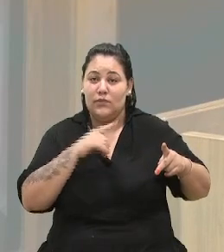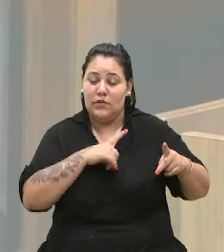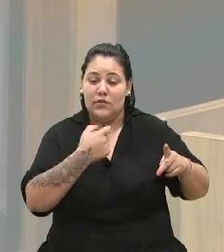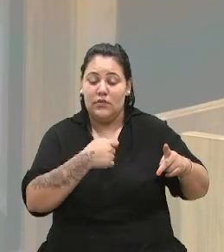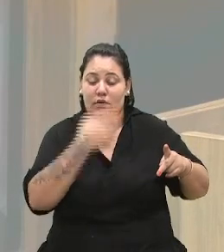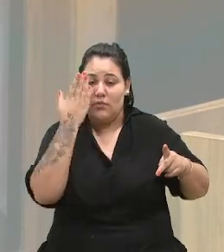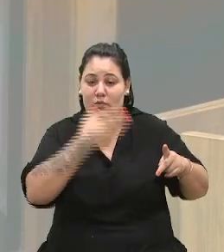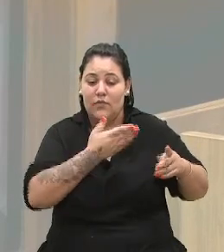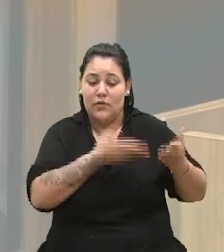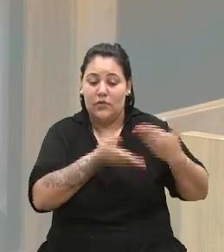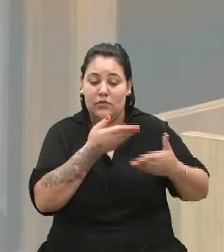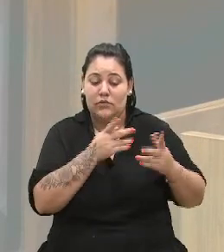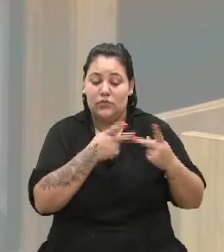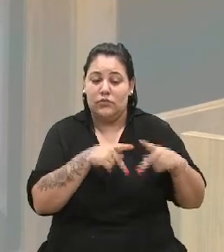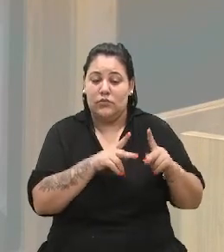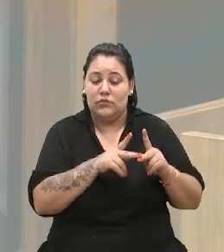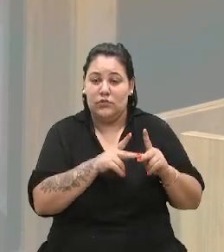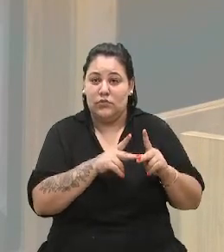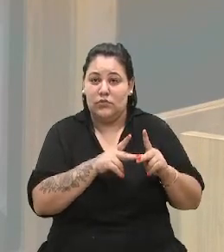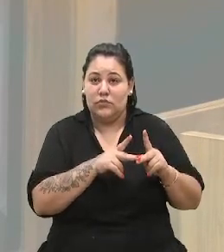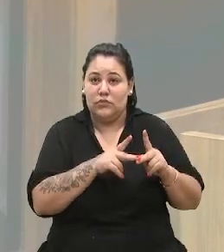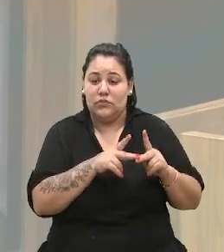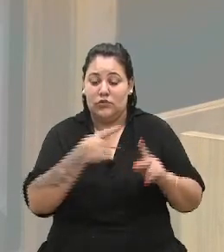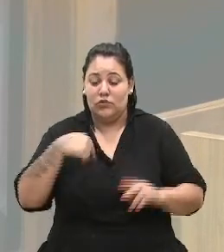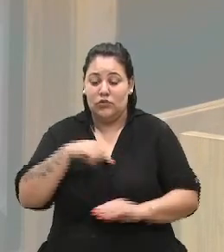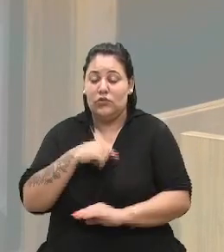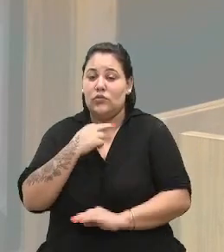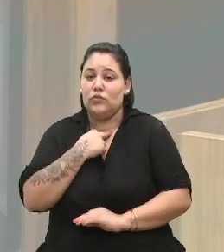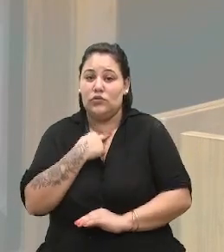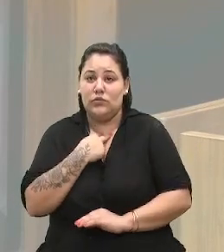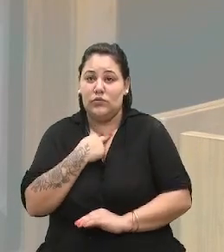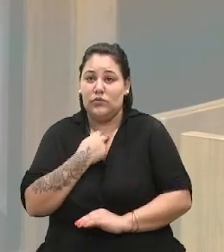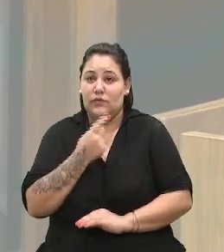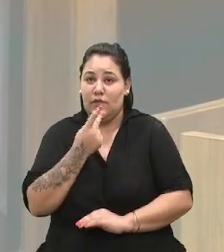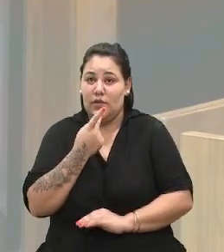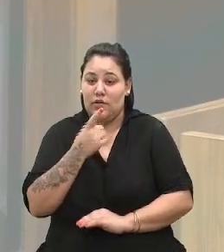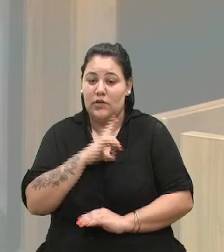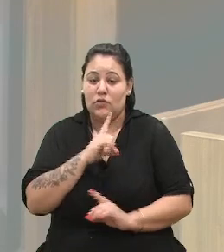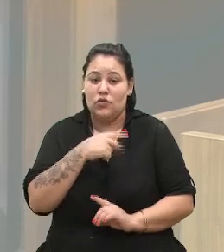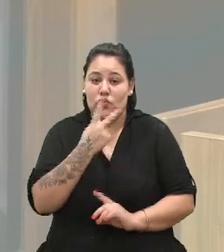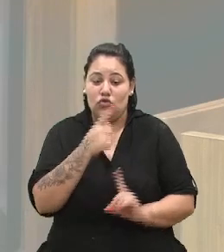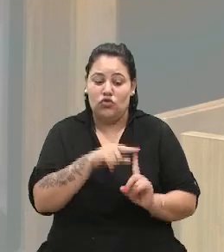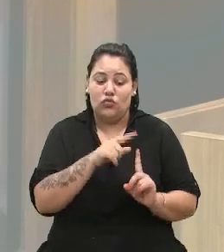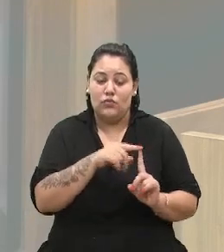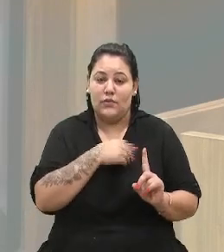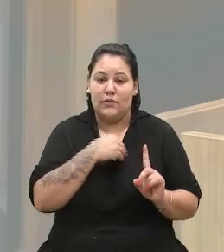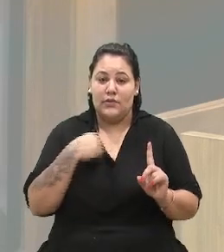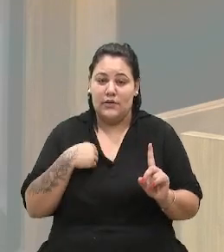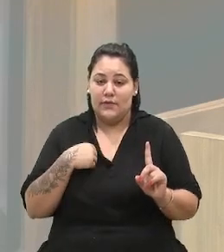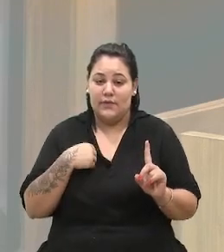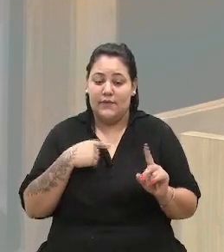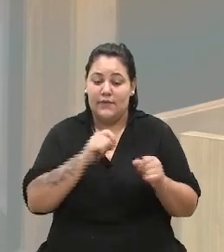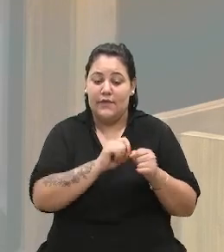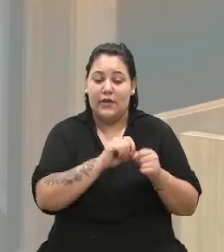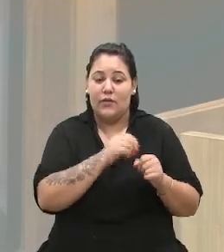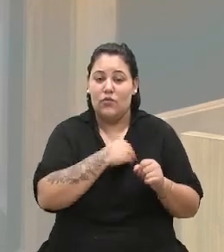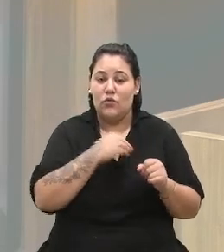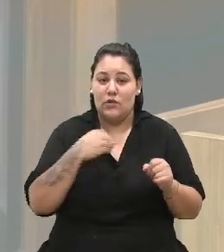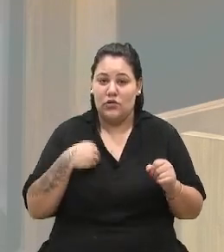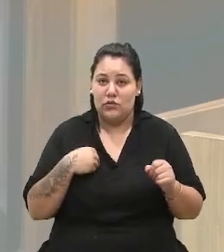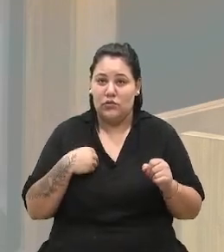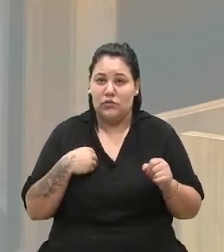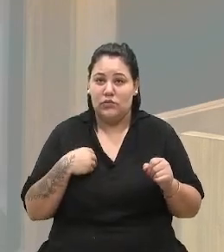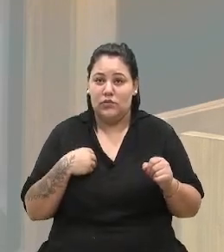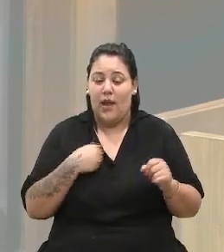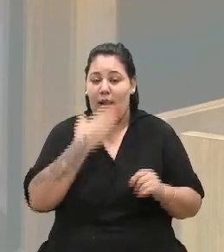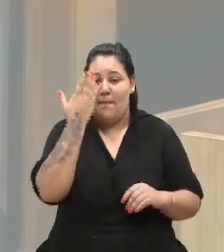forma alguma, podemos estabelecer que nós tenhamos 2 tipos de medicina, exercida por médicos